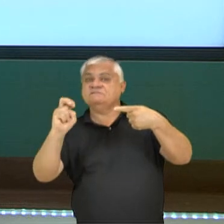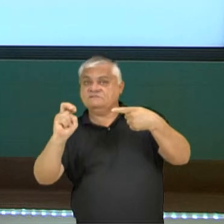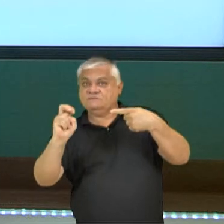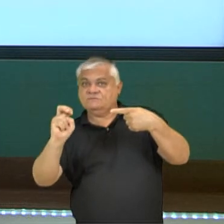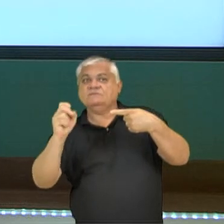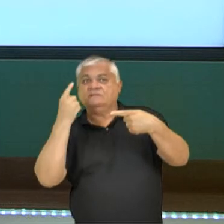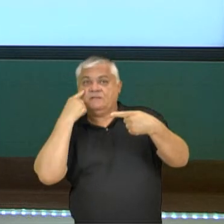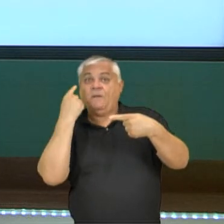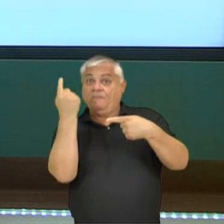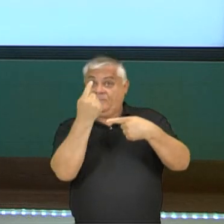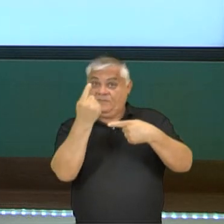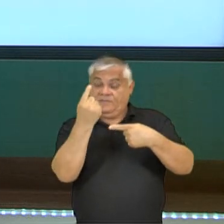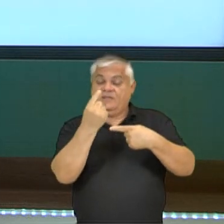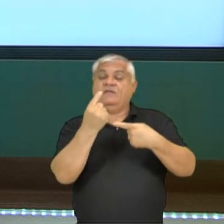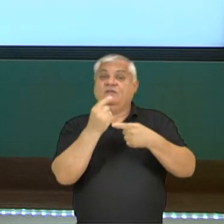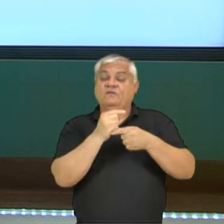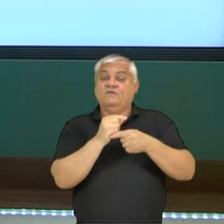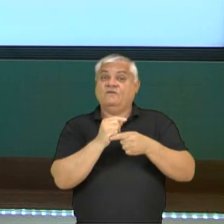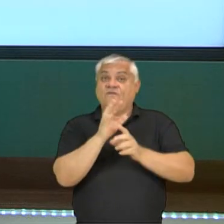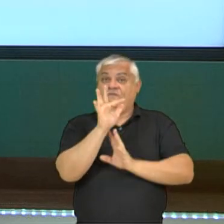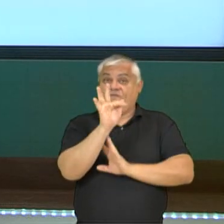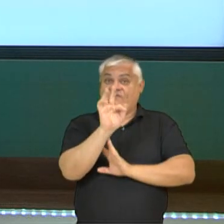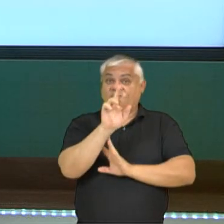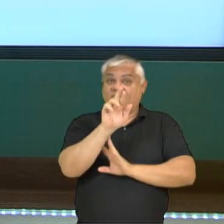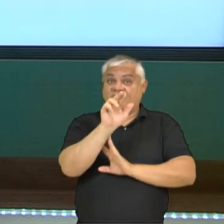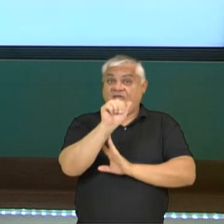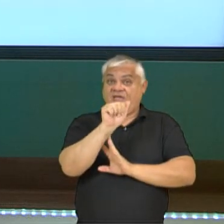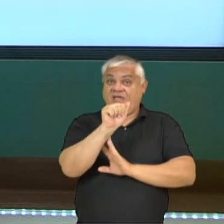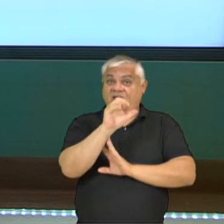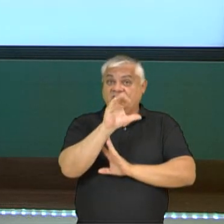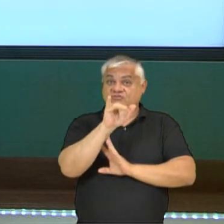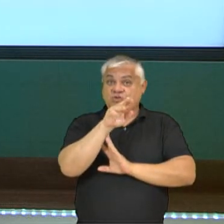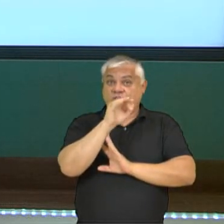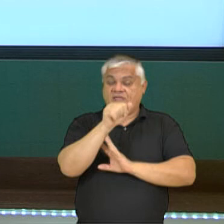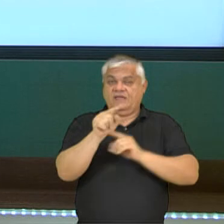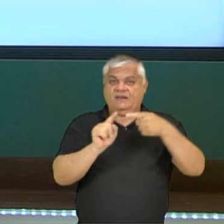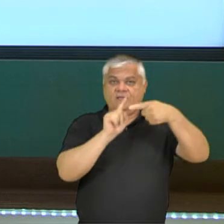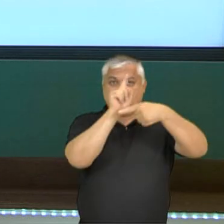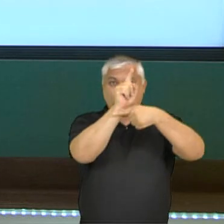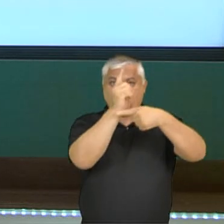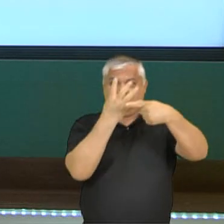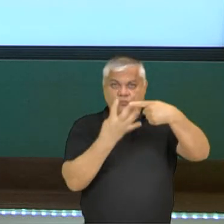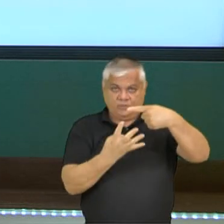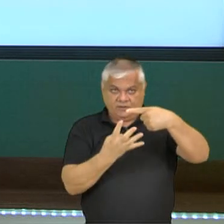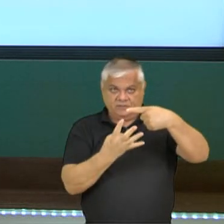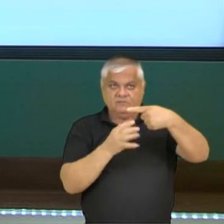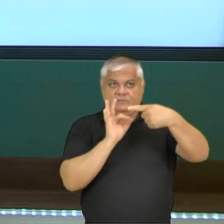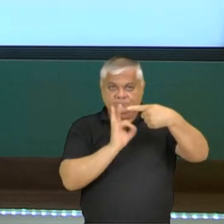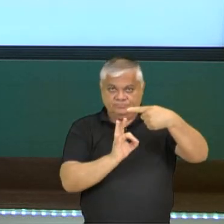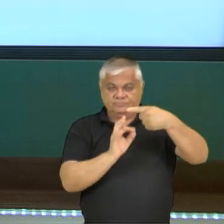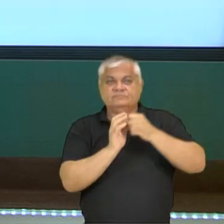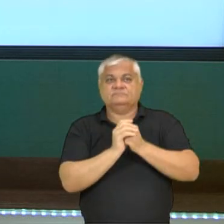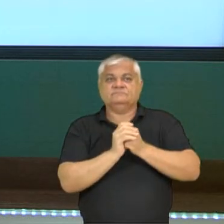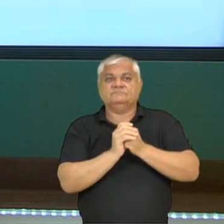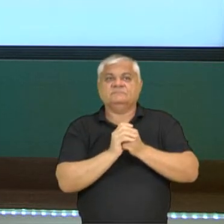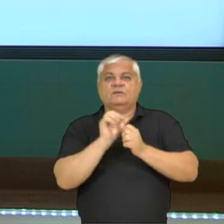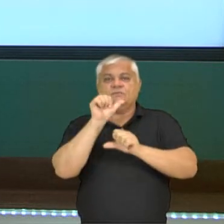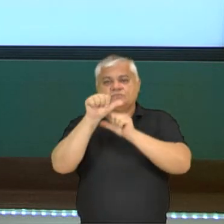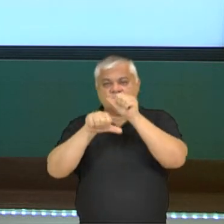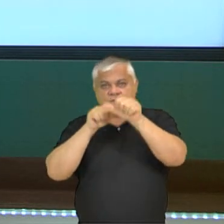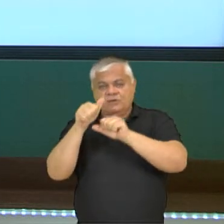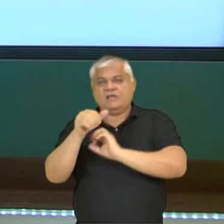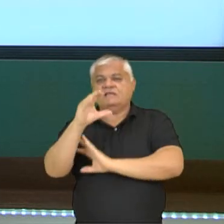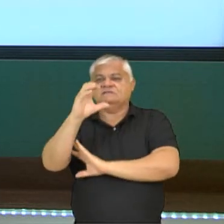fracionária. Então, o resultado da divisão de 1 por 4 é o número decimal. Então, eu posso ler